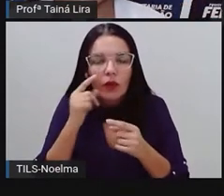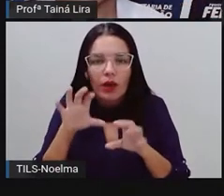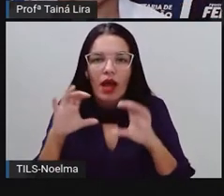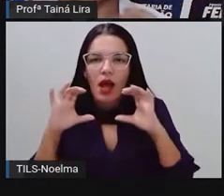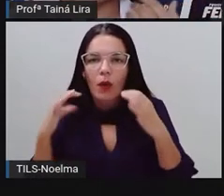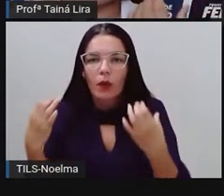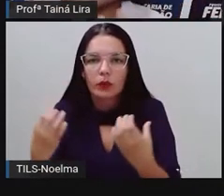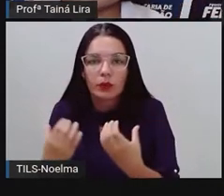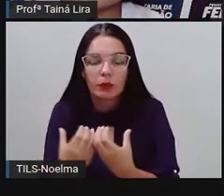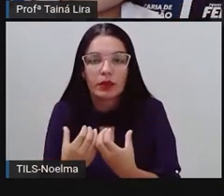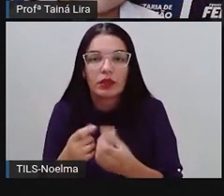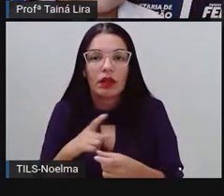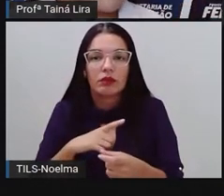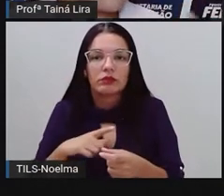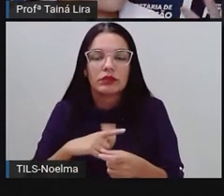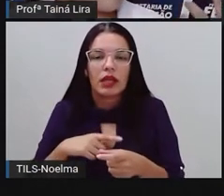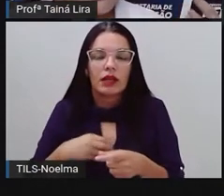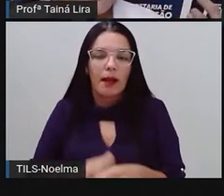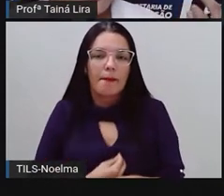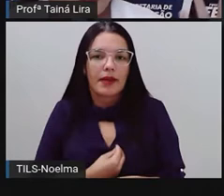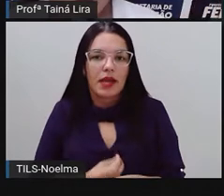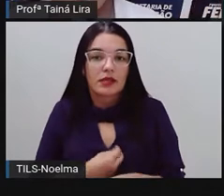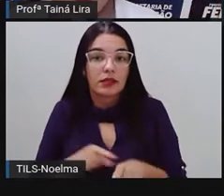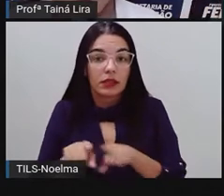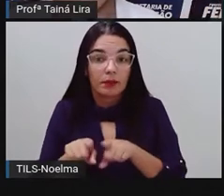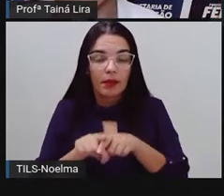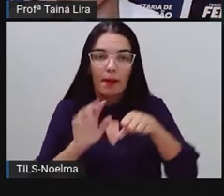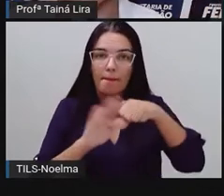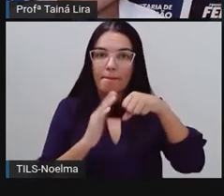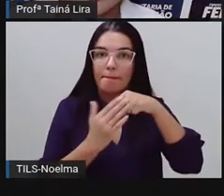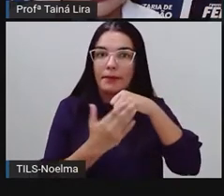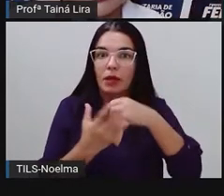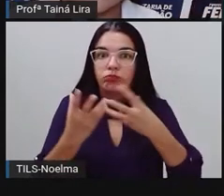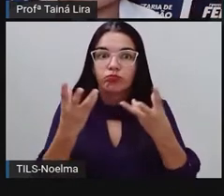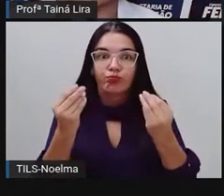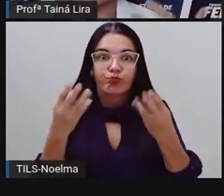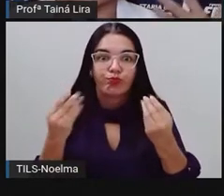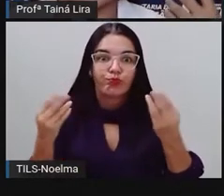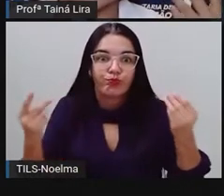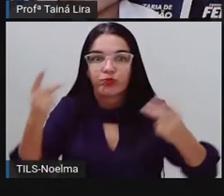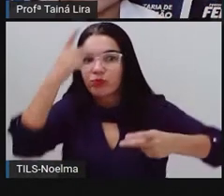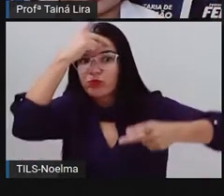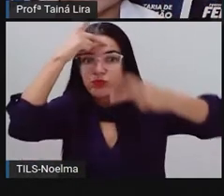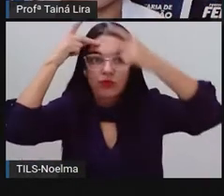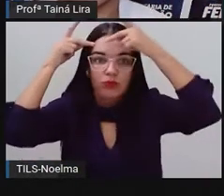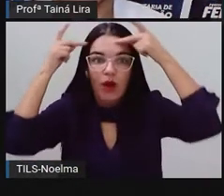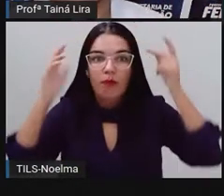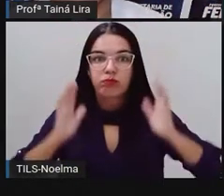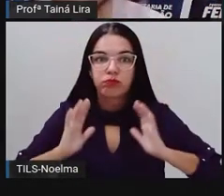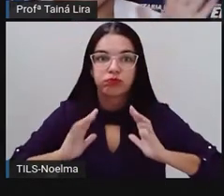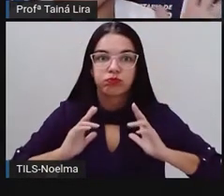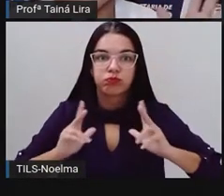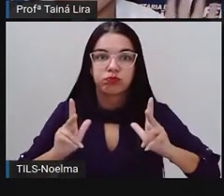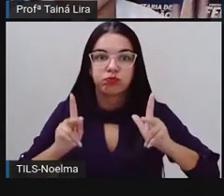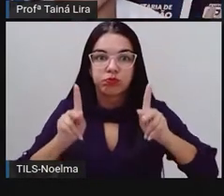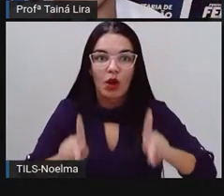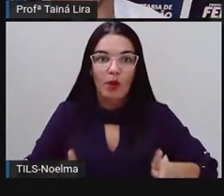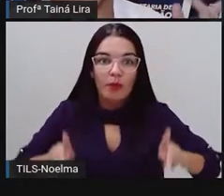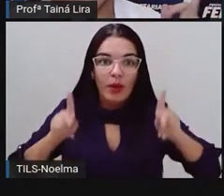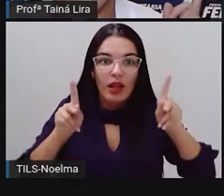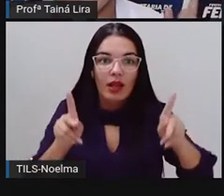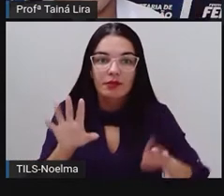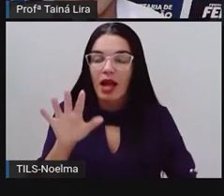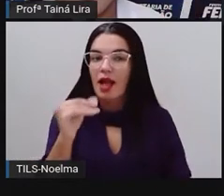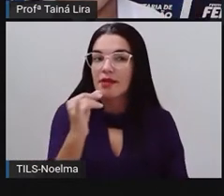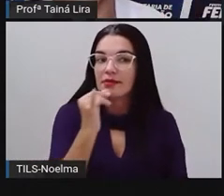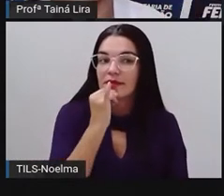condomínios a gente tem a presença de muitas bairros populosos então por exemplo o tomba novamente meus alunos